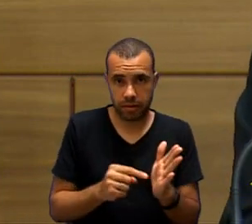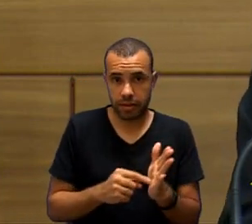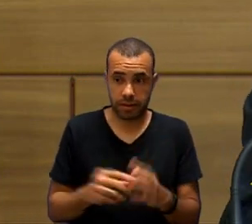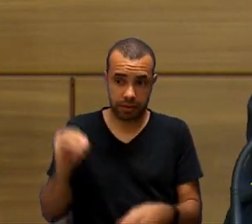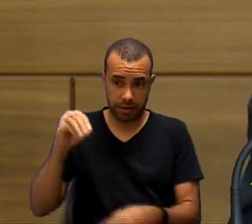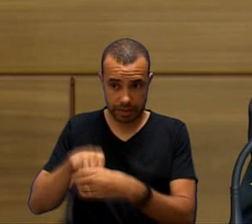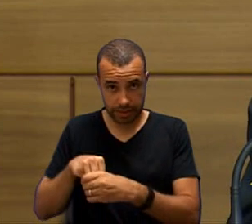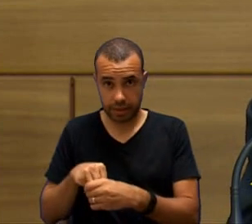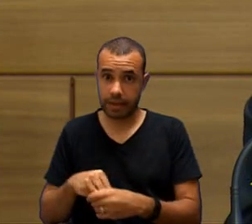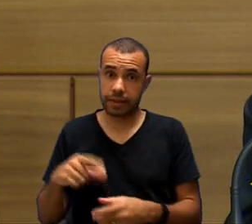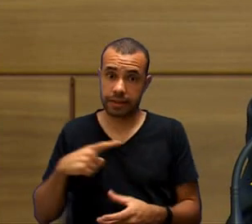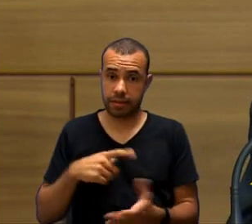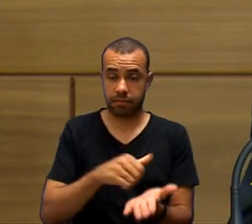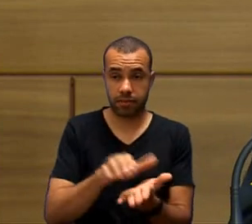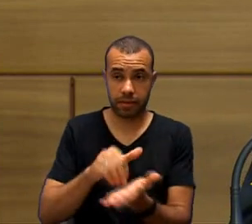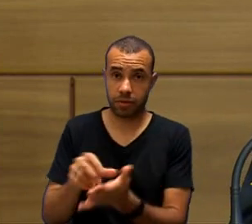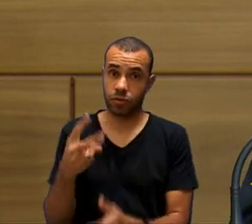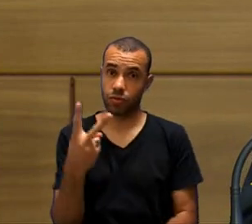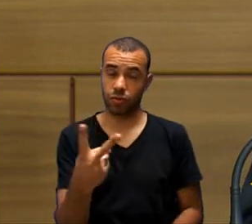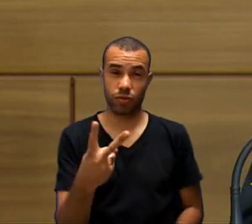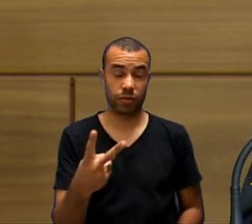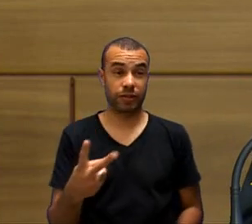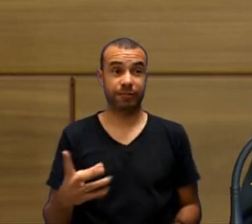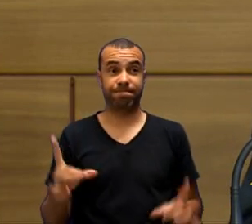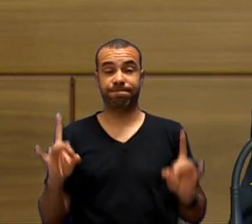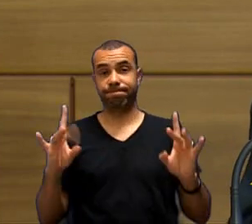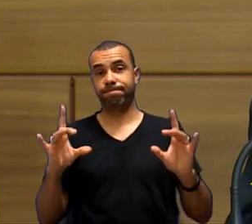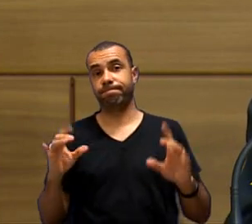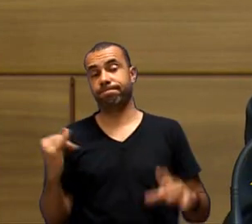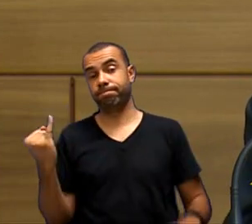desapropriações significativas, vamos dizer. Uma.